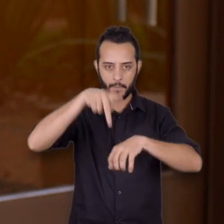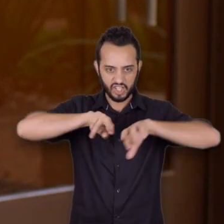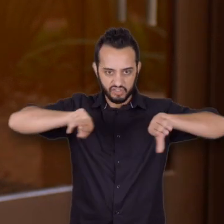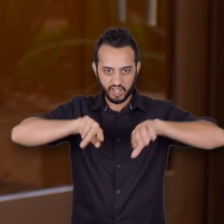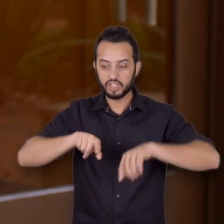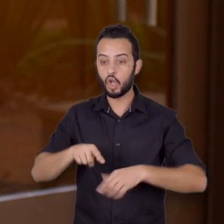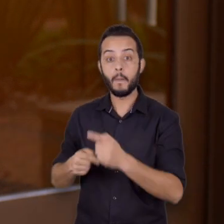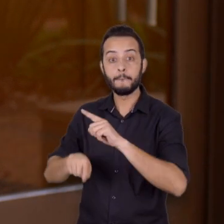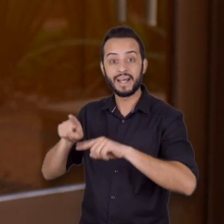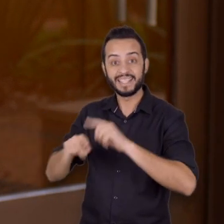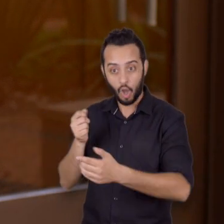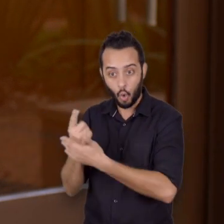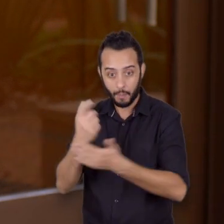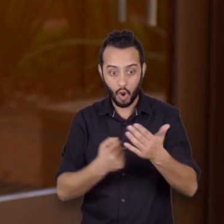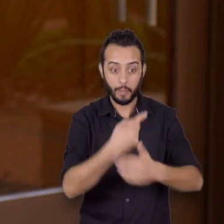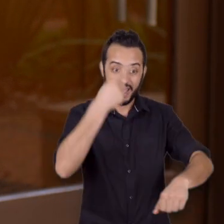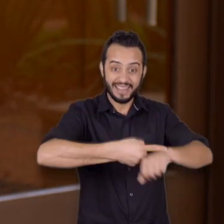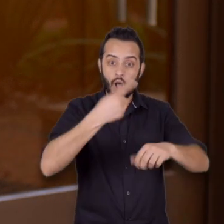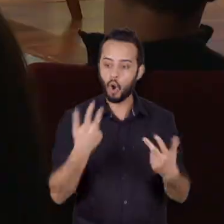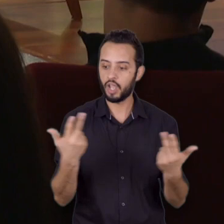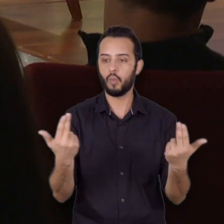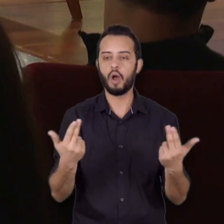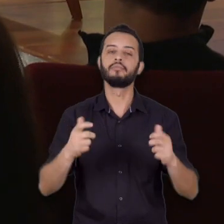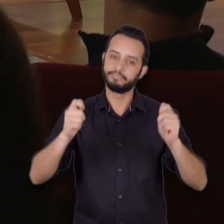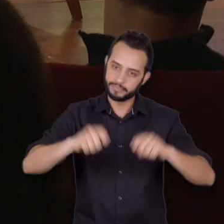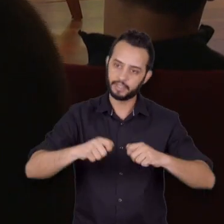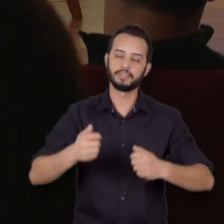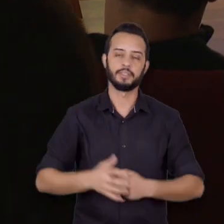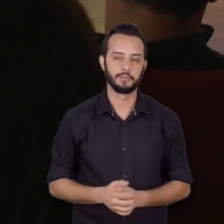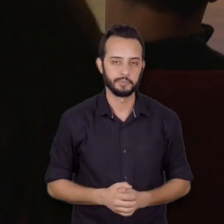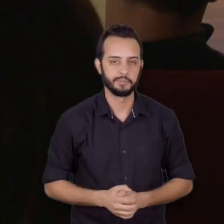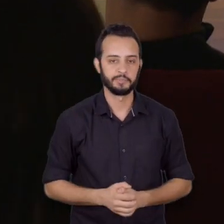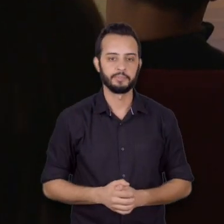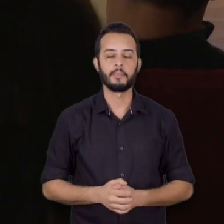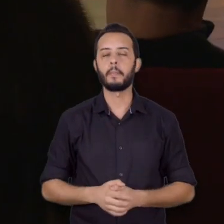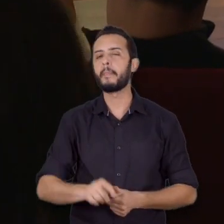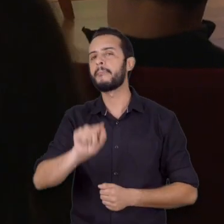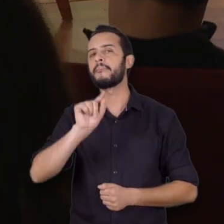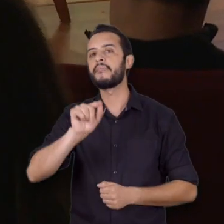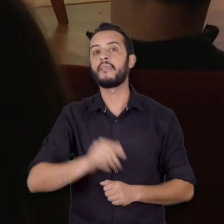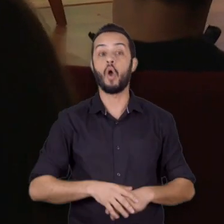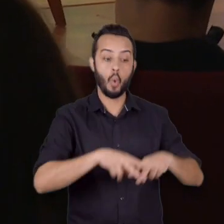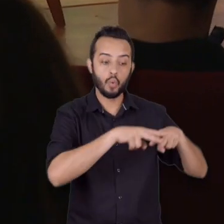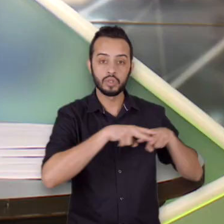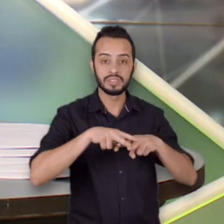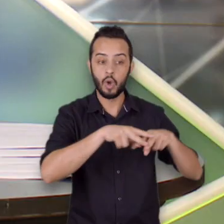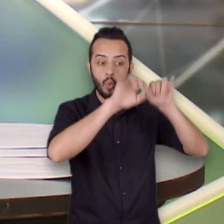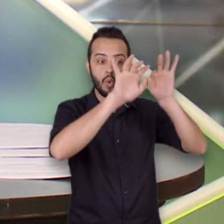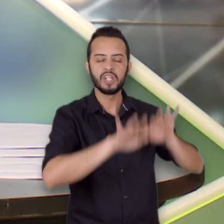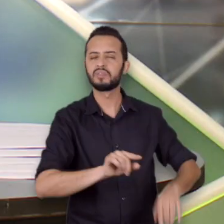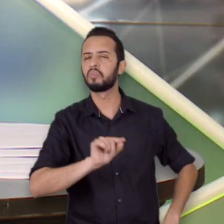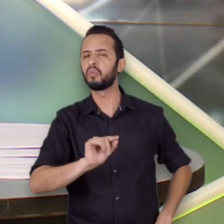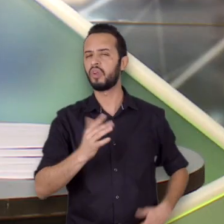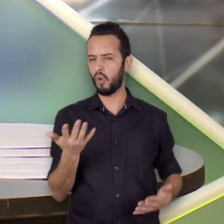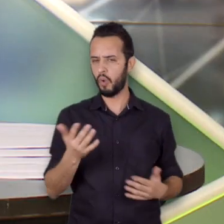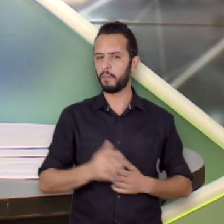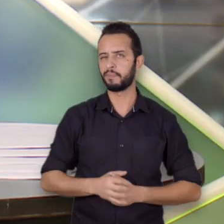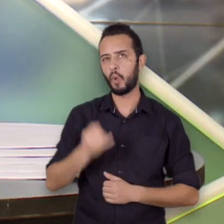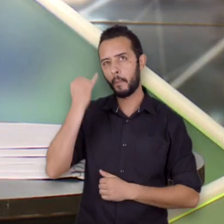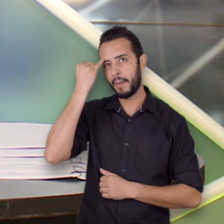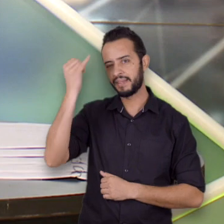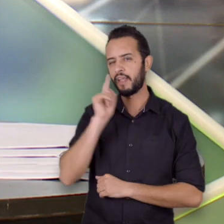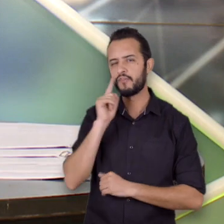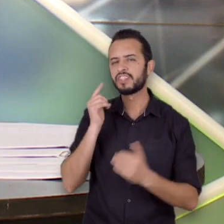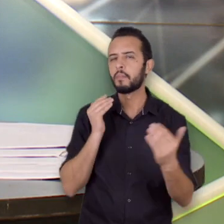diferentes, comprarem o mesmo produto na mesma hora e dar certo. Bom, quem são os algoritmos? Eu acho que uma boa ideia